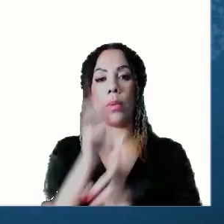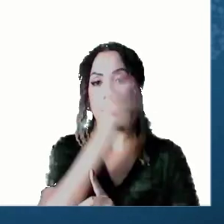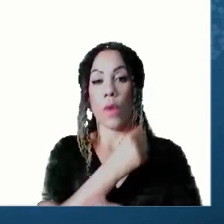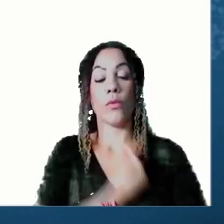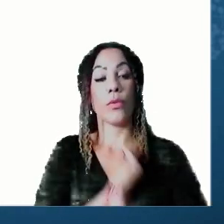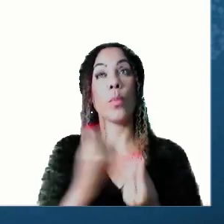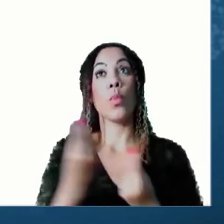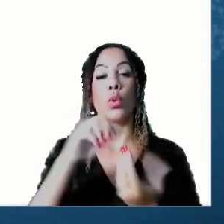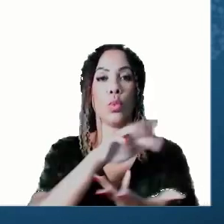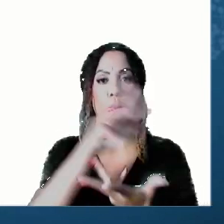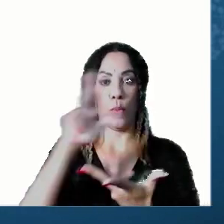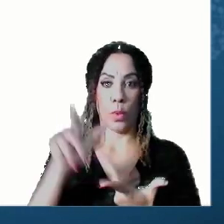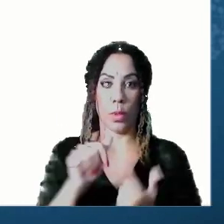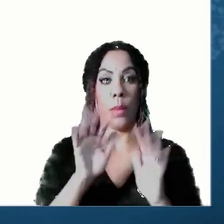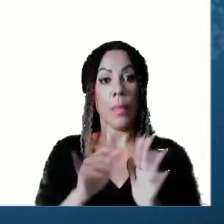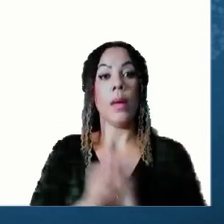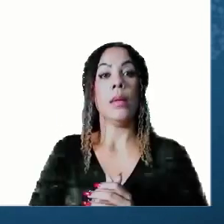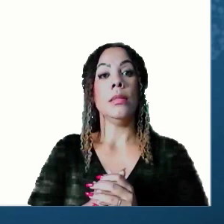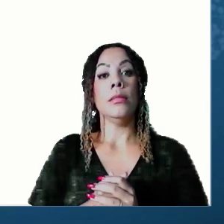mundo. Mas Oxford também